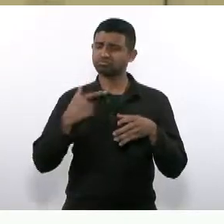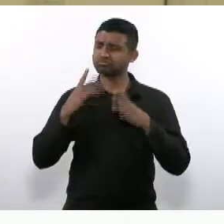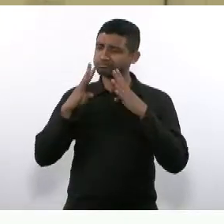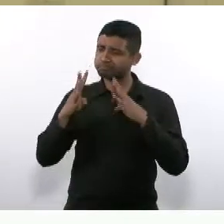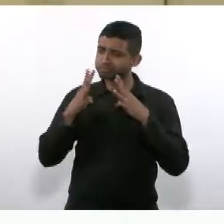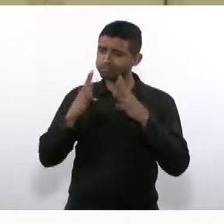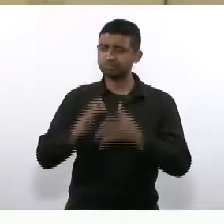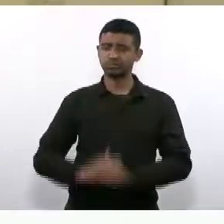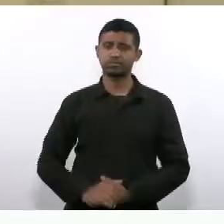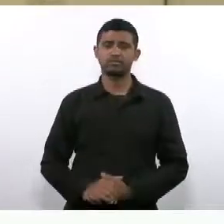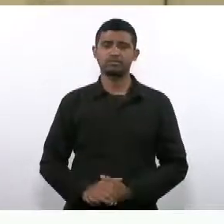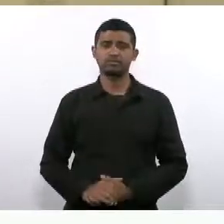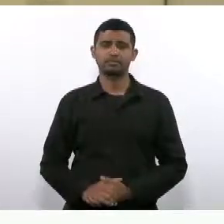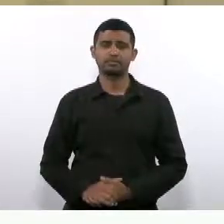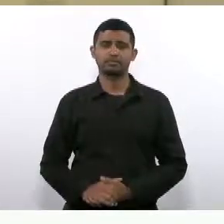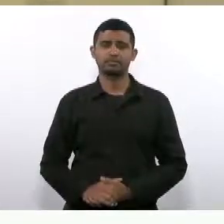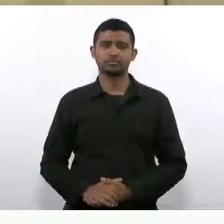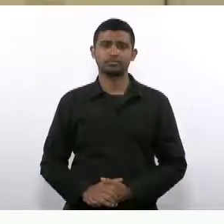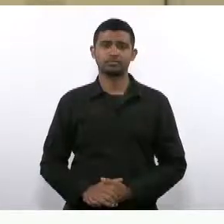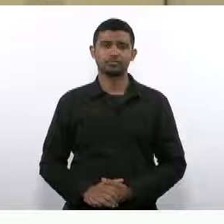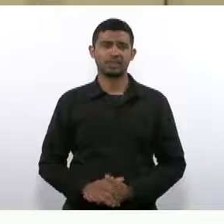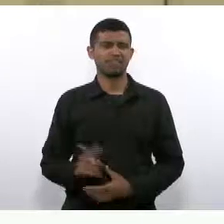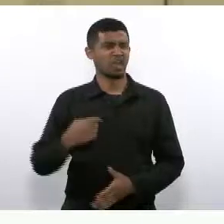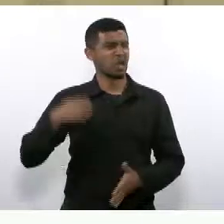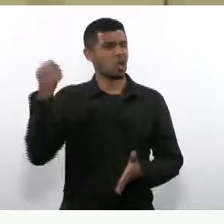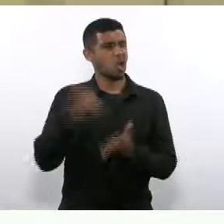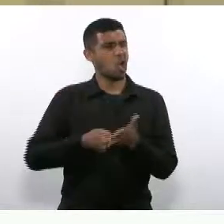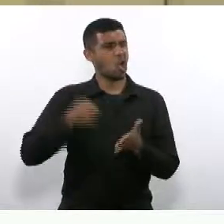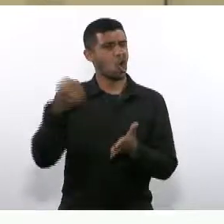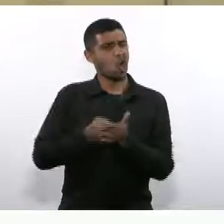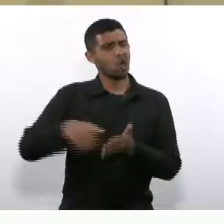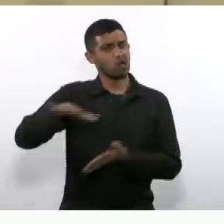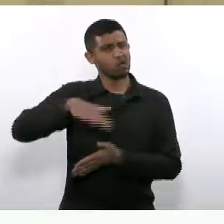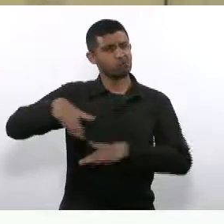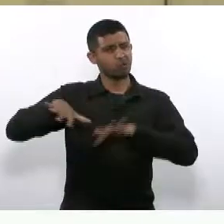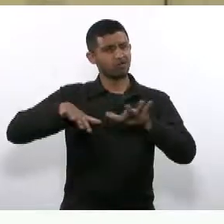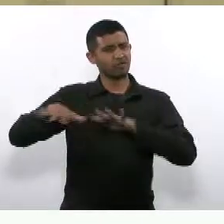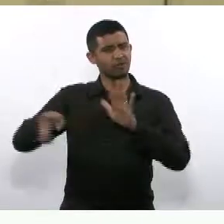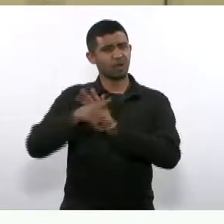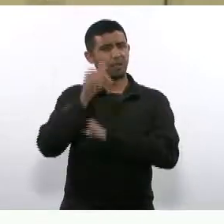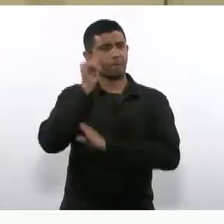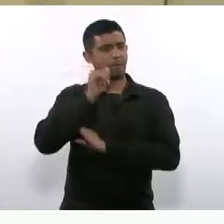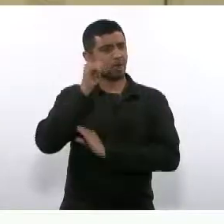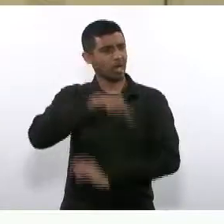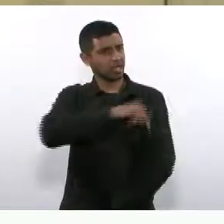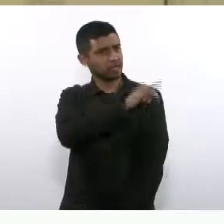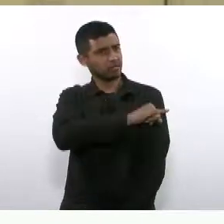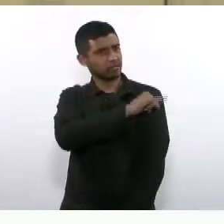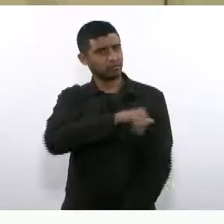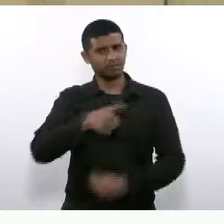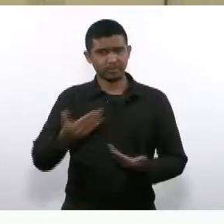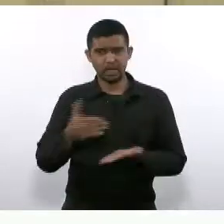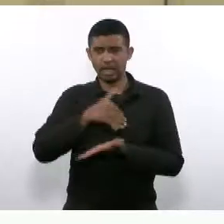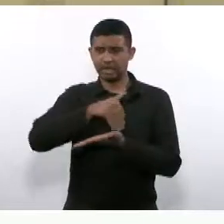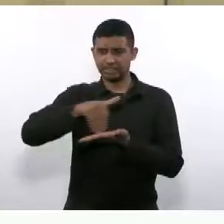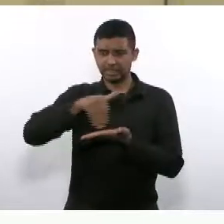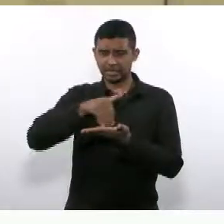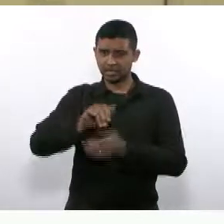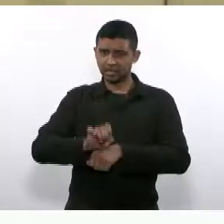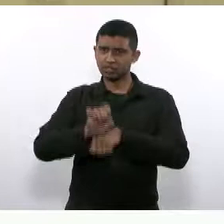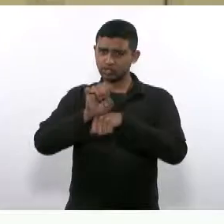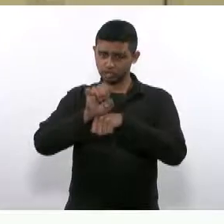ouvi esta reivindicação das mulheres no Rio de Janeiro. Então, a Secretaria